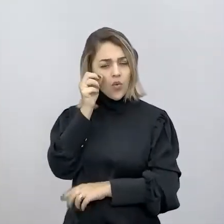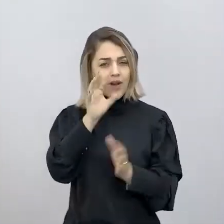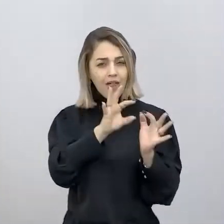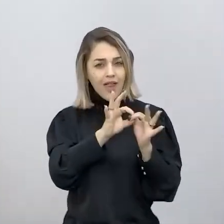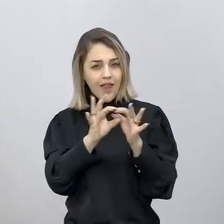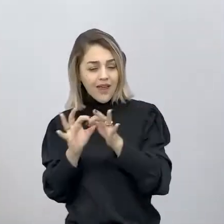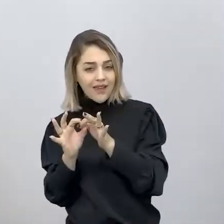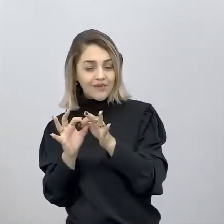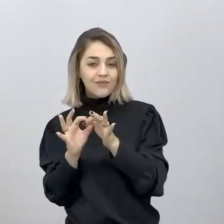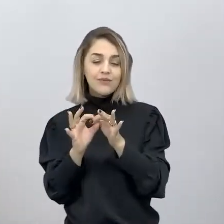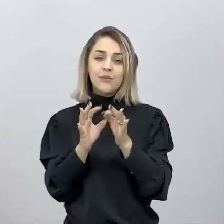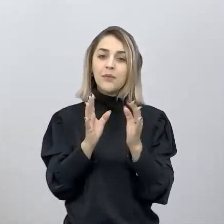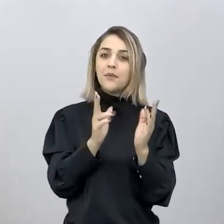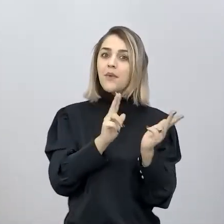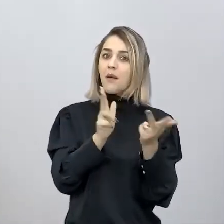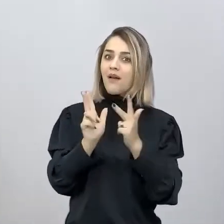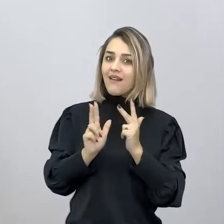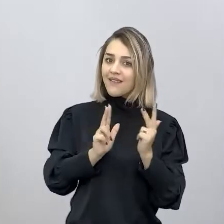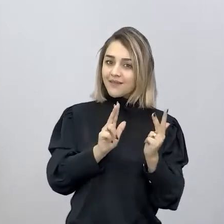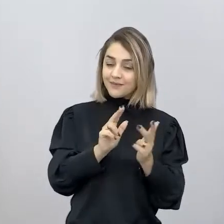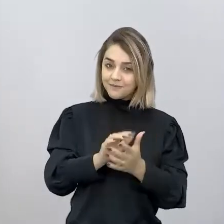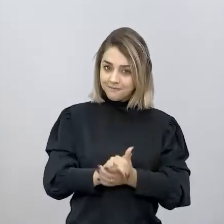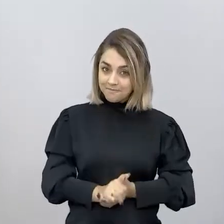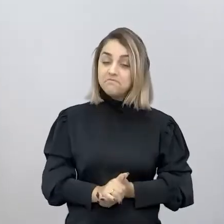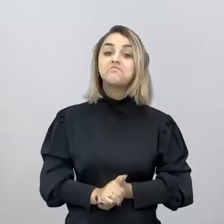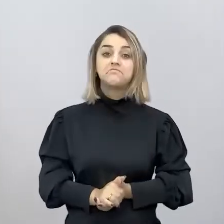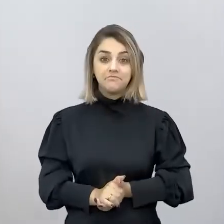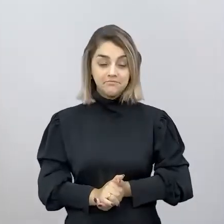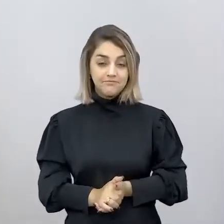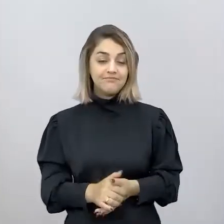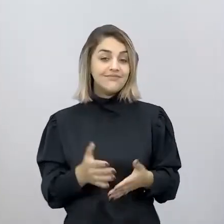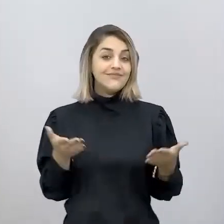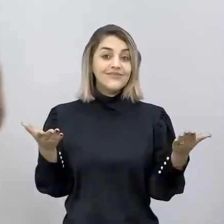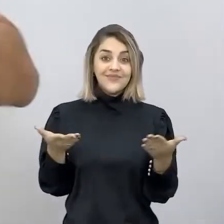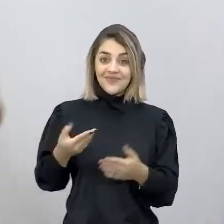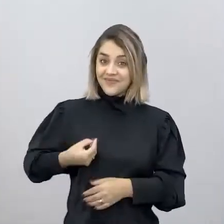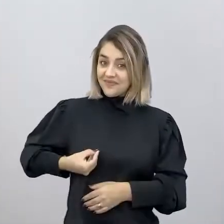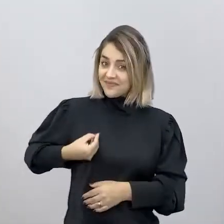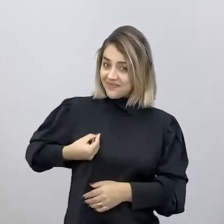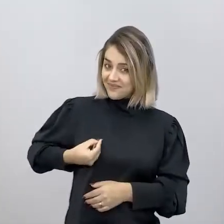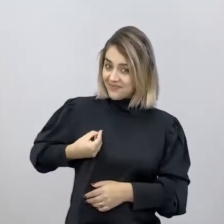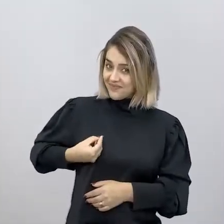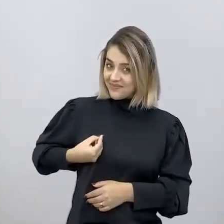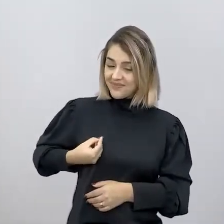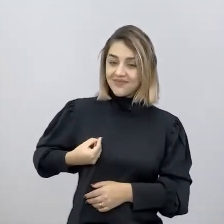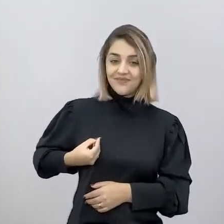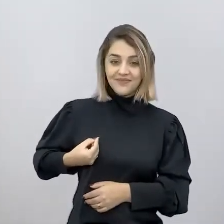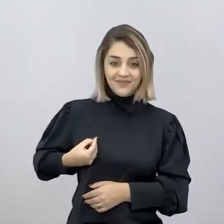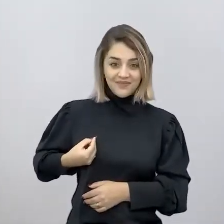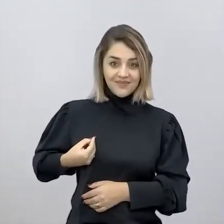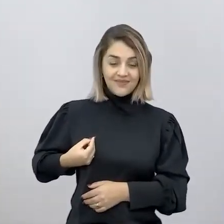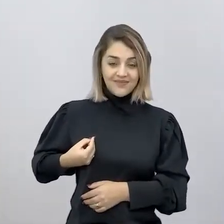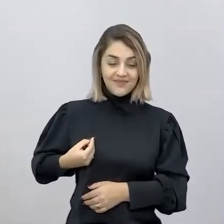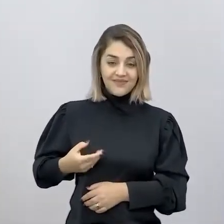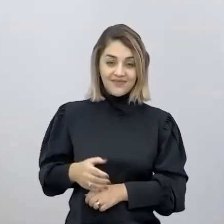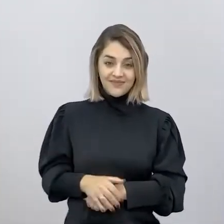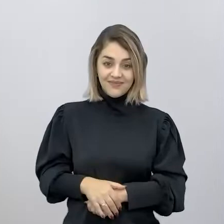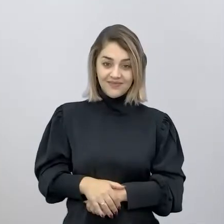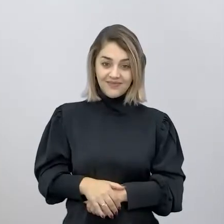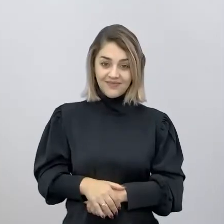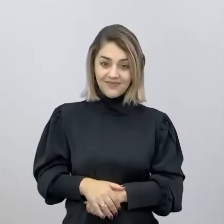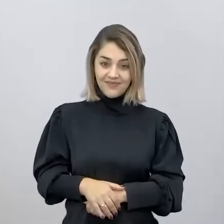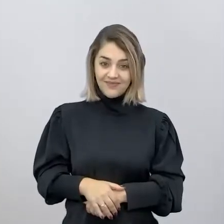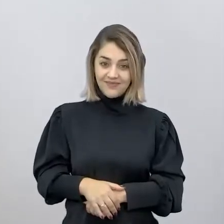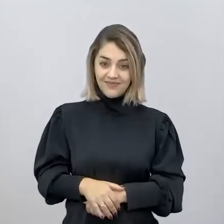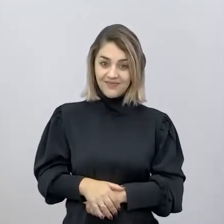com a literatura, a cultura em contexto. E estamos aqui para, olha só, primeiro eu não estou nesse momento aqui, eu estou deixando esta